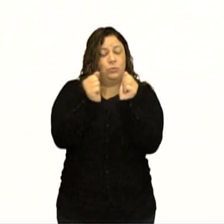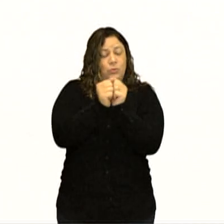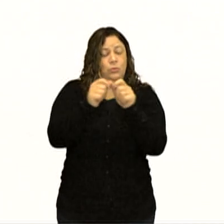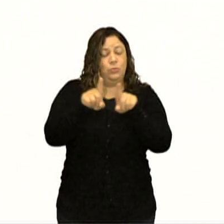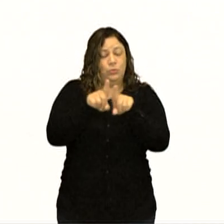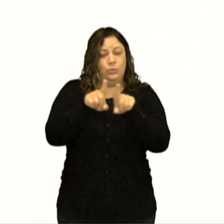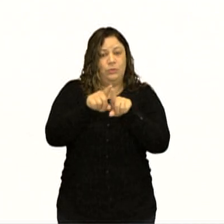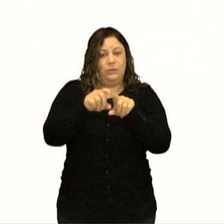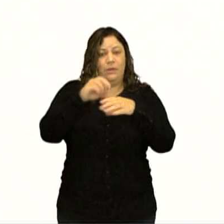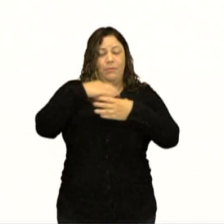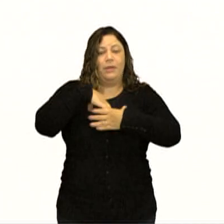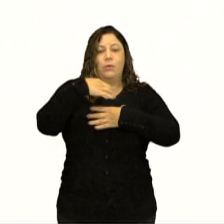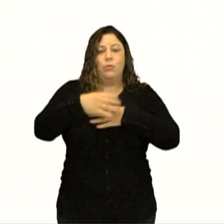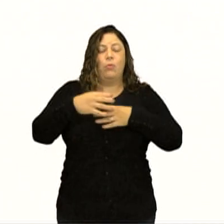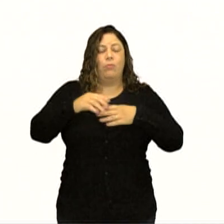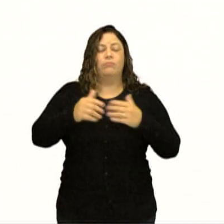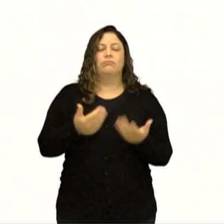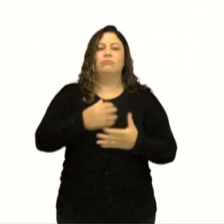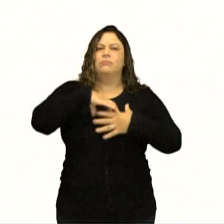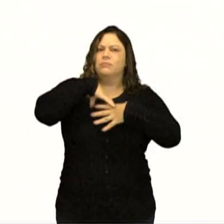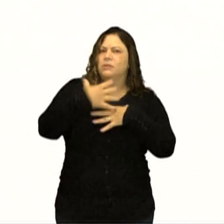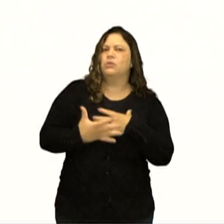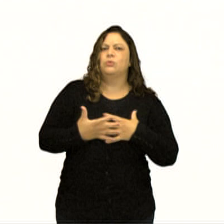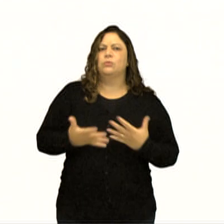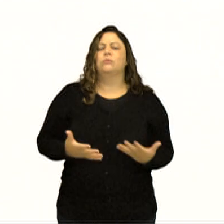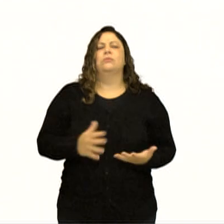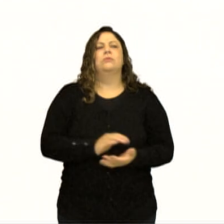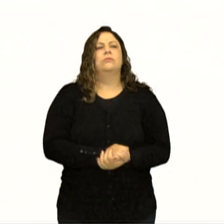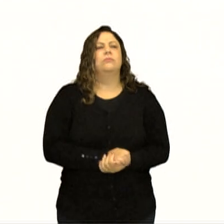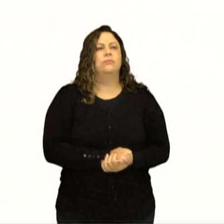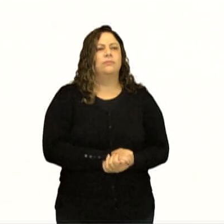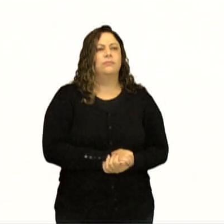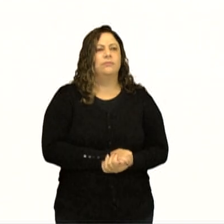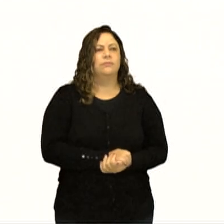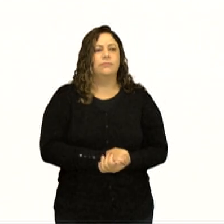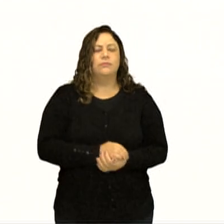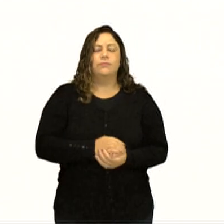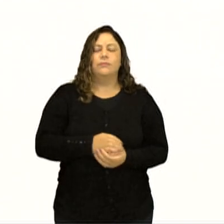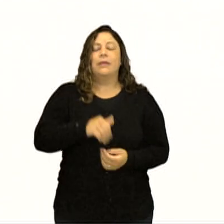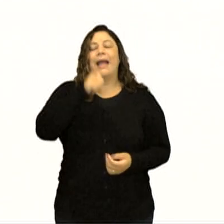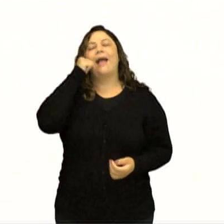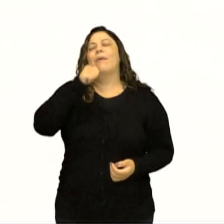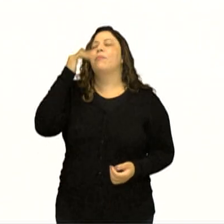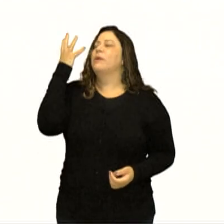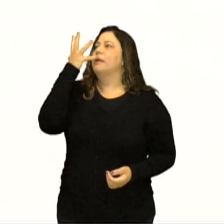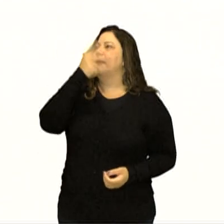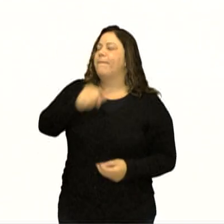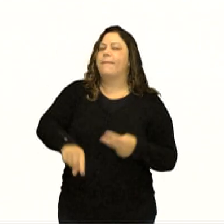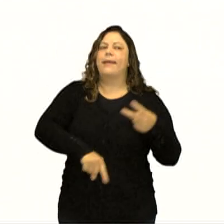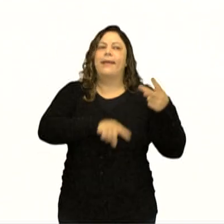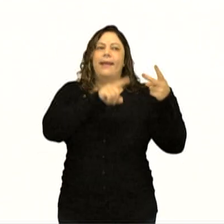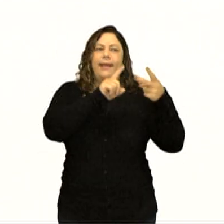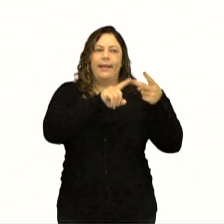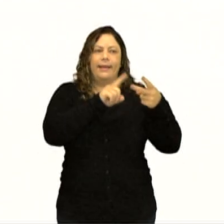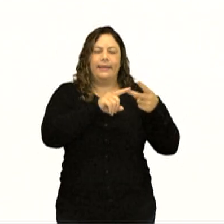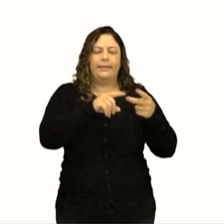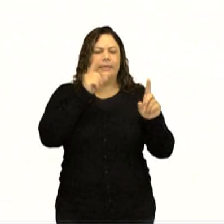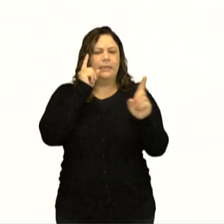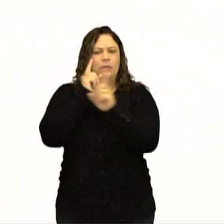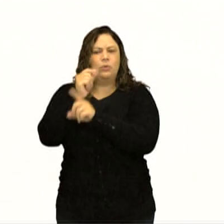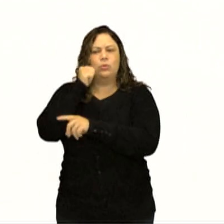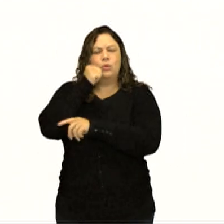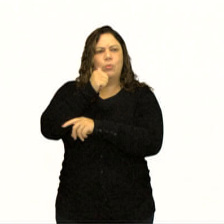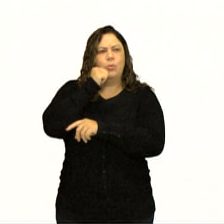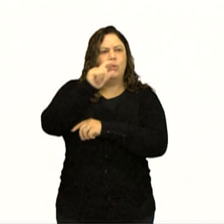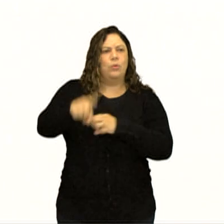ação realizada. Nós temos as três opções. A mulher é bela, Norberto encontrou a mulher. Norberto considerou